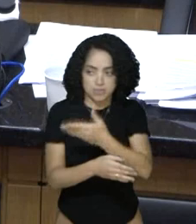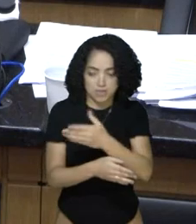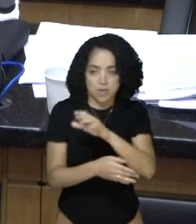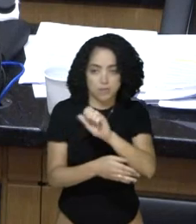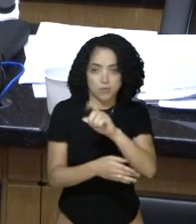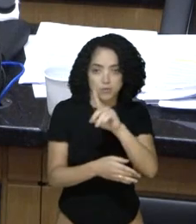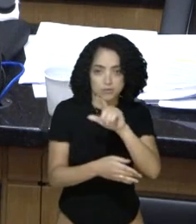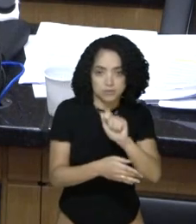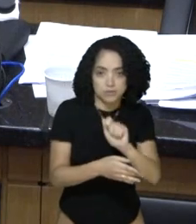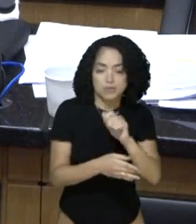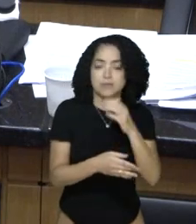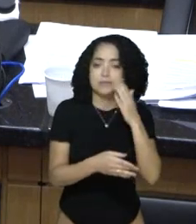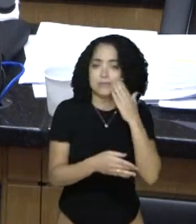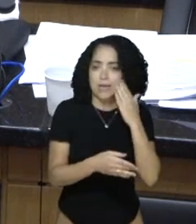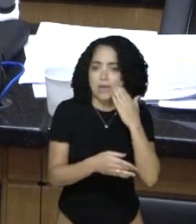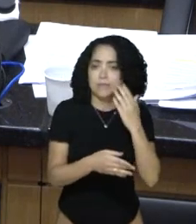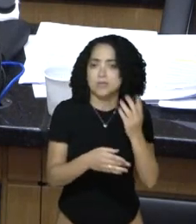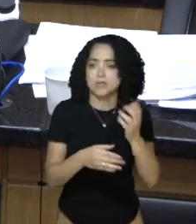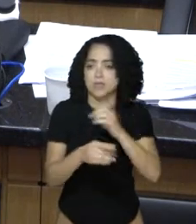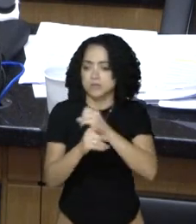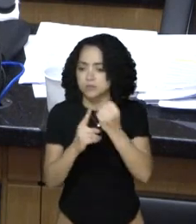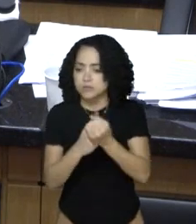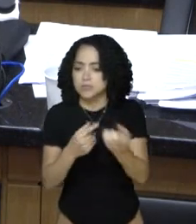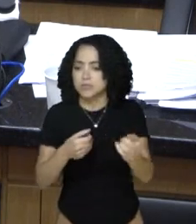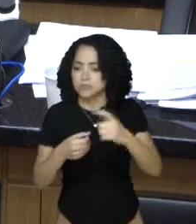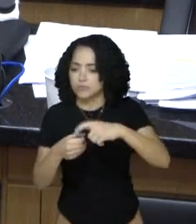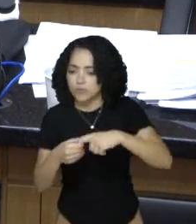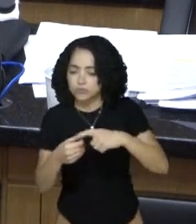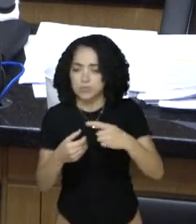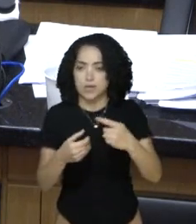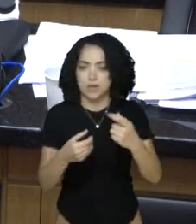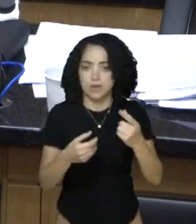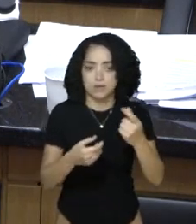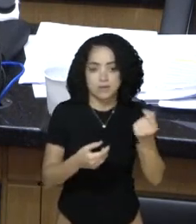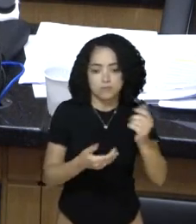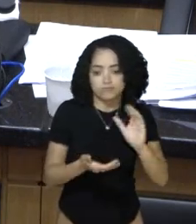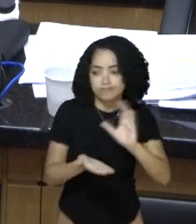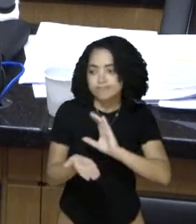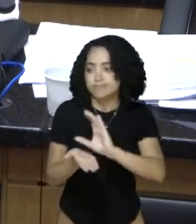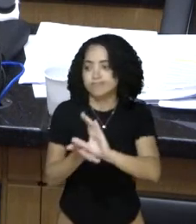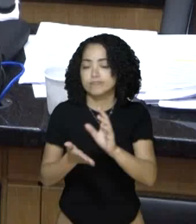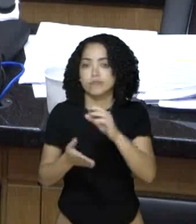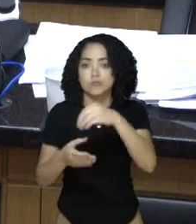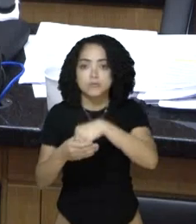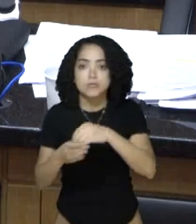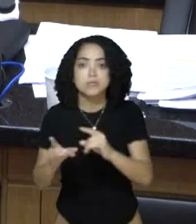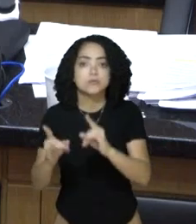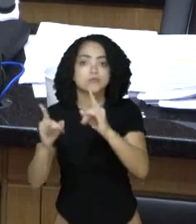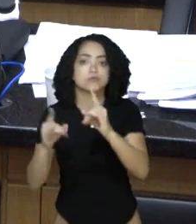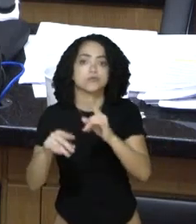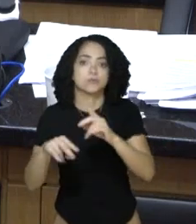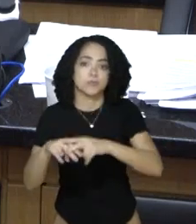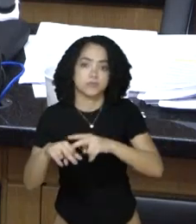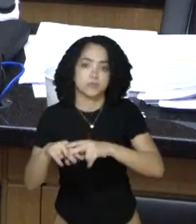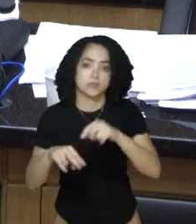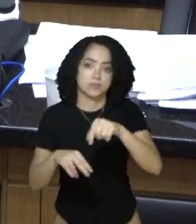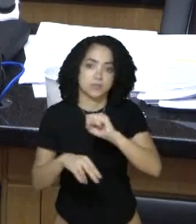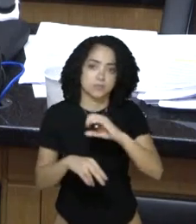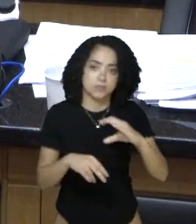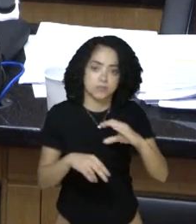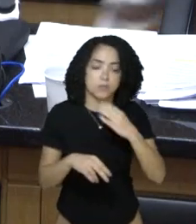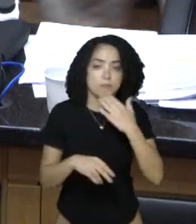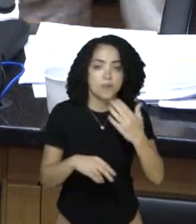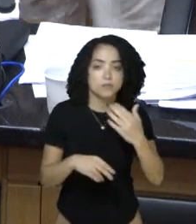a ressocialização, fazendo com que o empresário invista dentro dos presídios de Santa Catarina. Eu peço voto